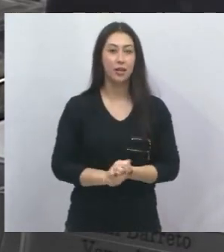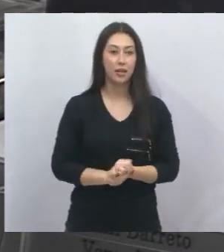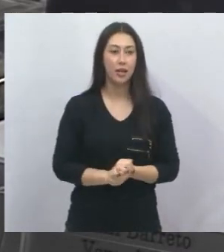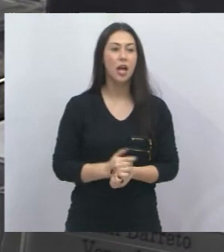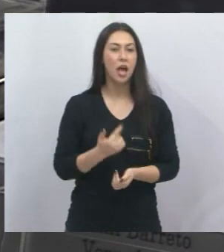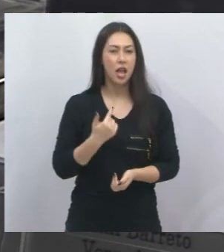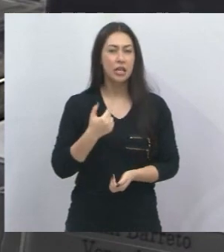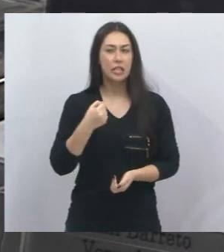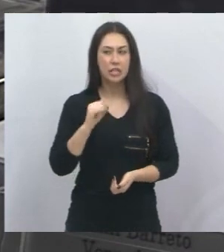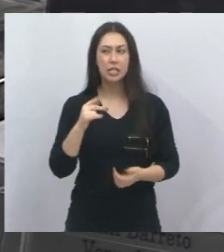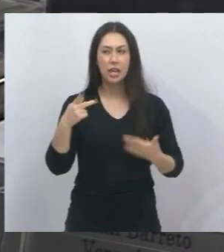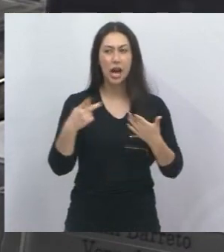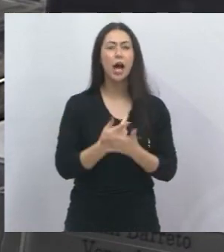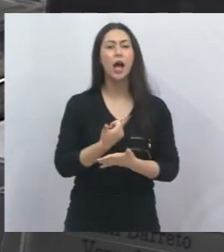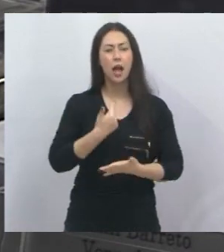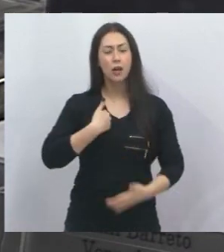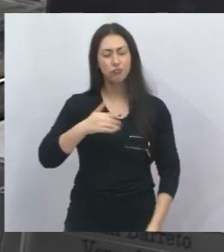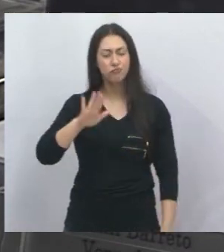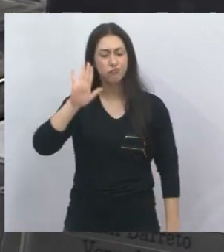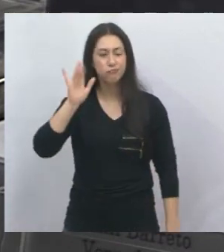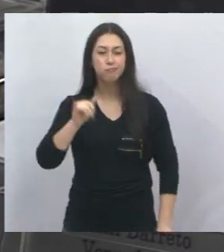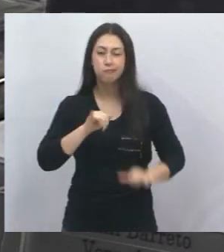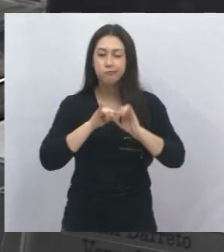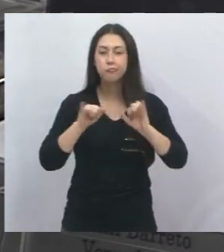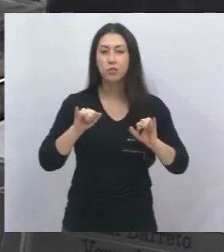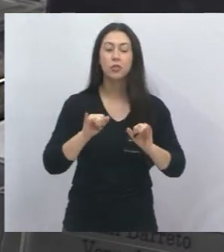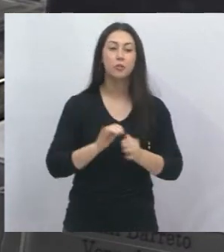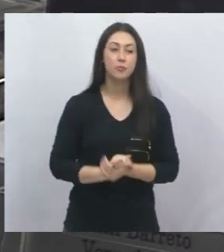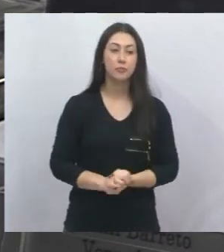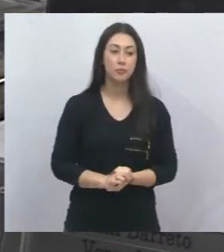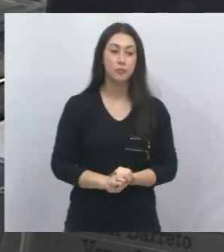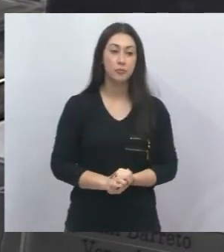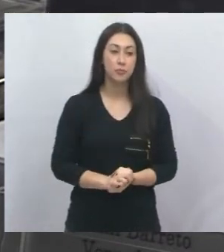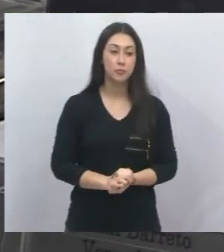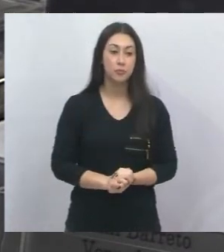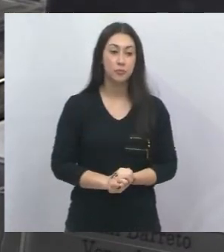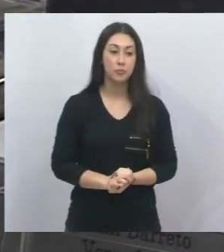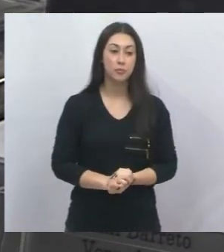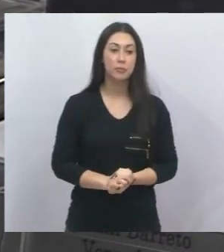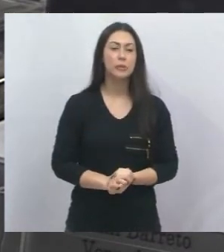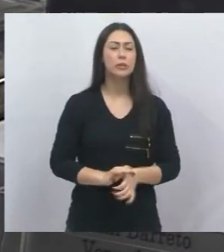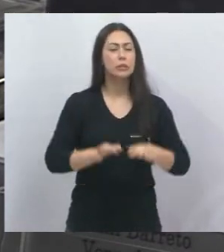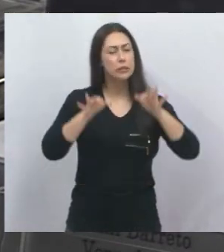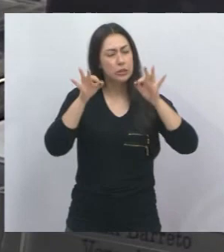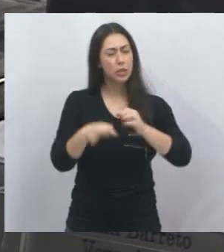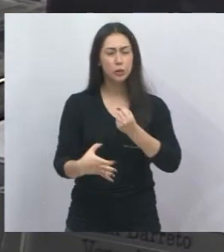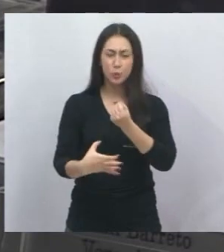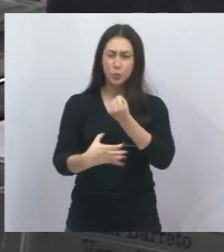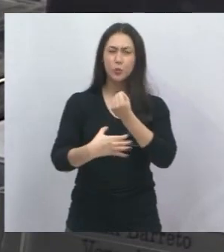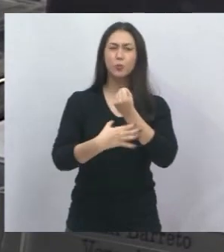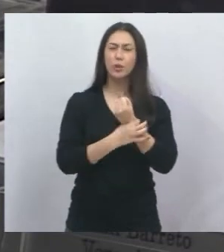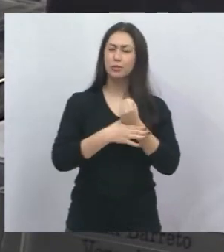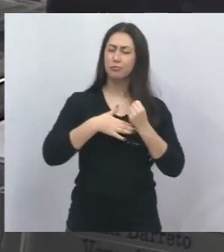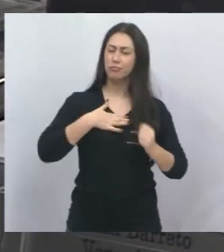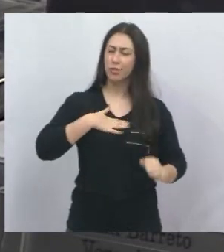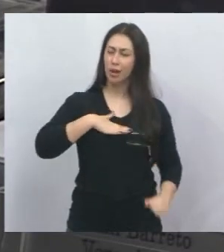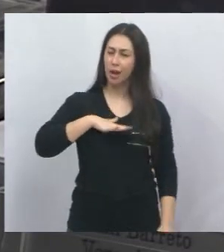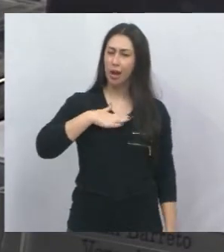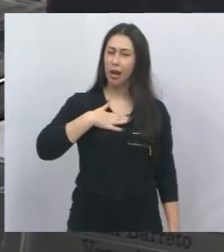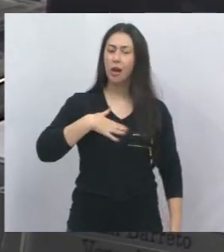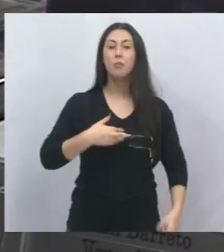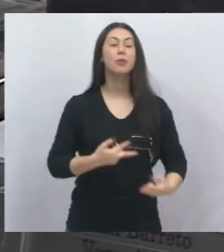palmatória se tivesse algo possível a ser feito além do que nós fizemos. Então, com muita segurança, com muita tranquilidade